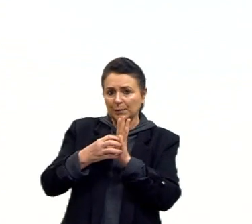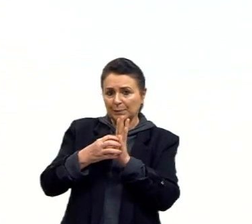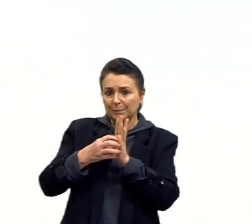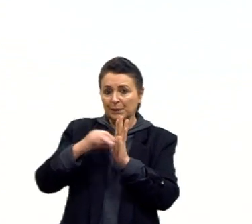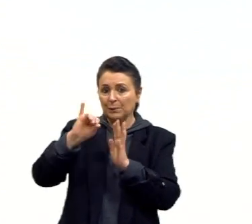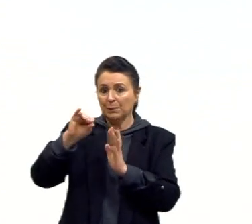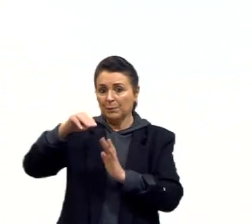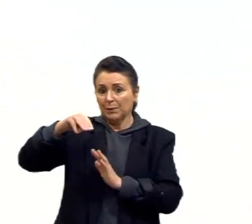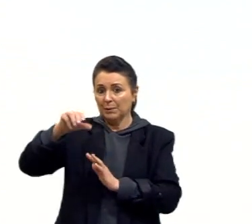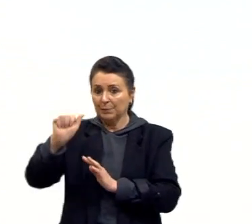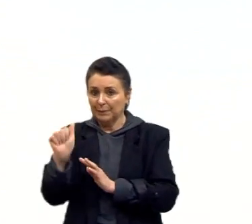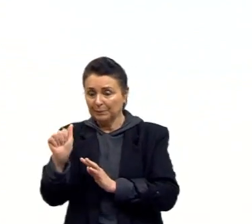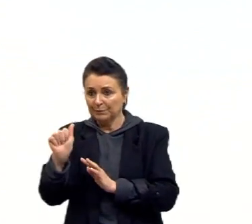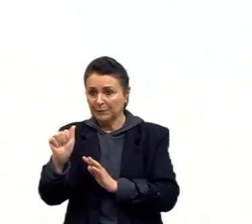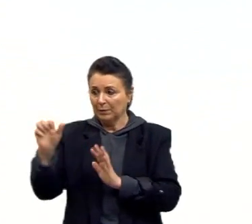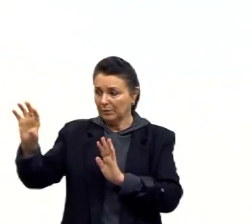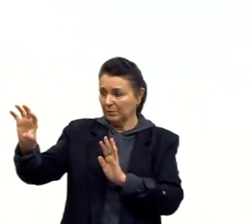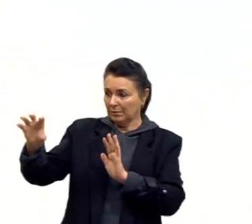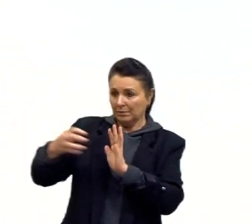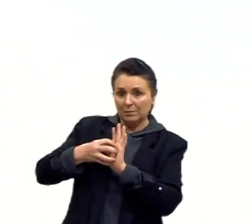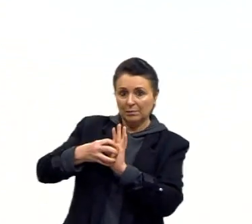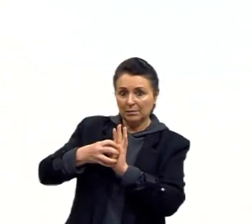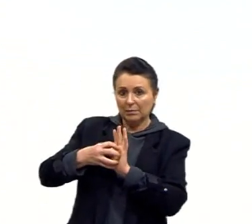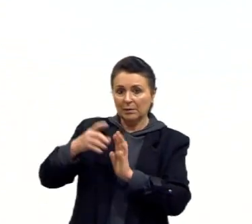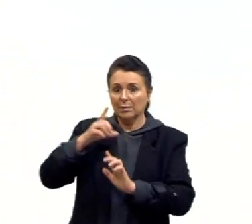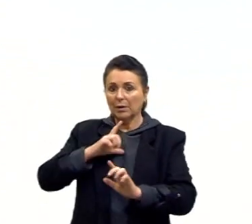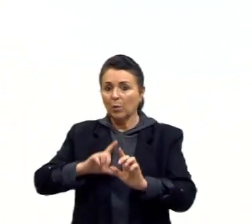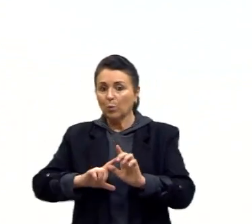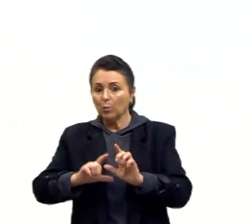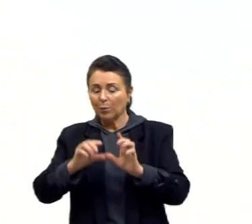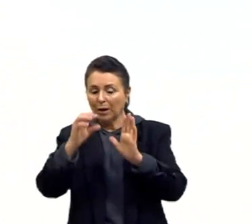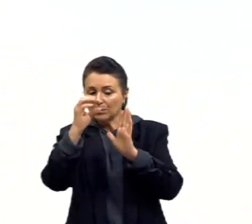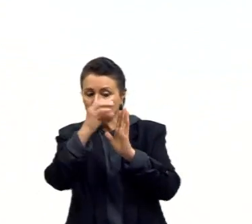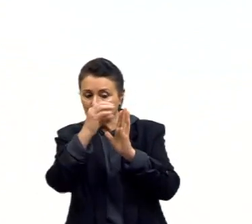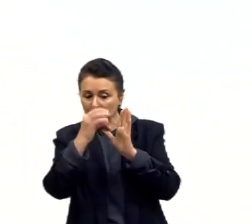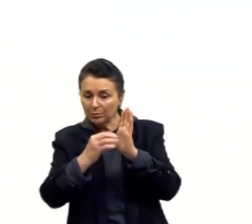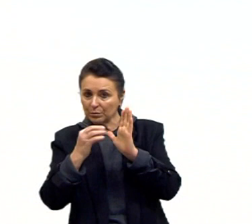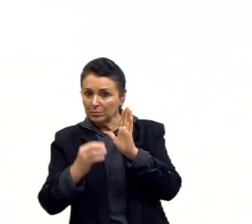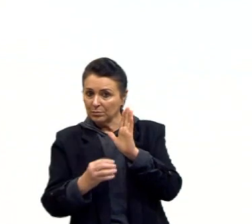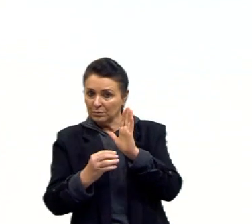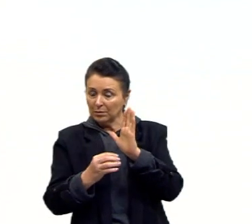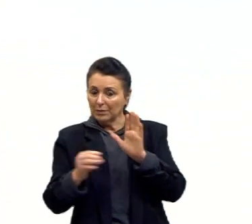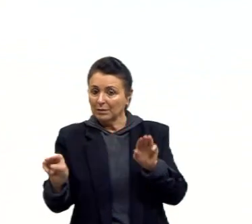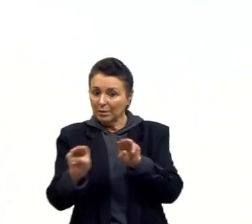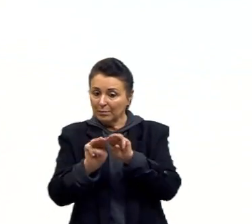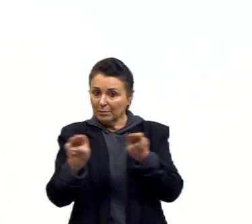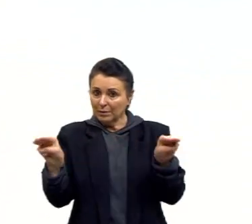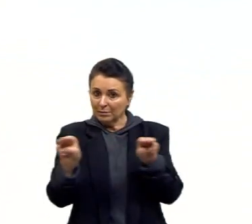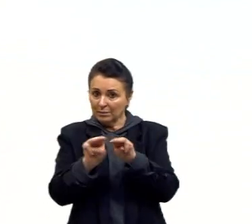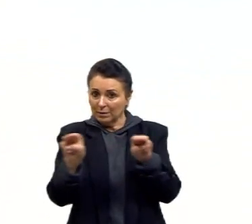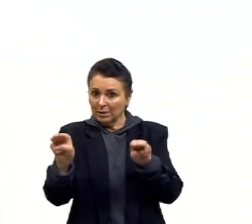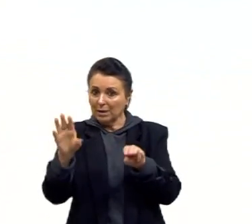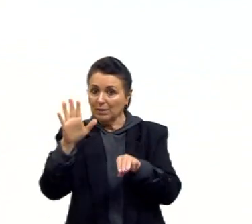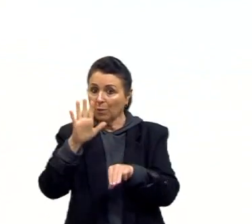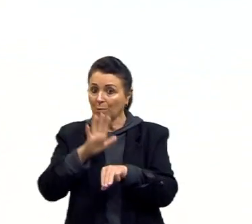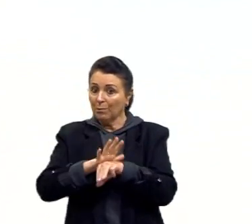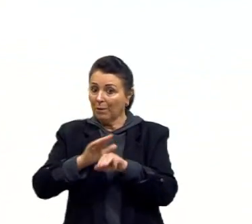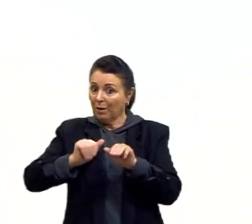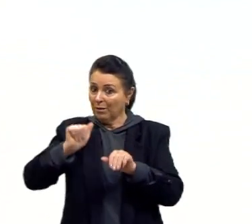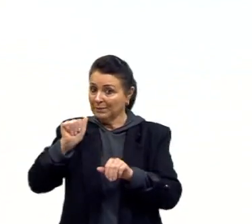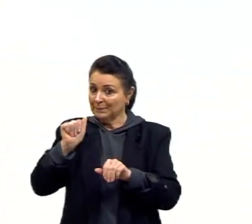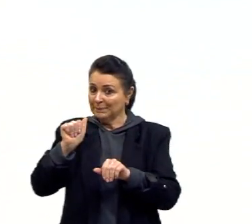né a gente tem então algumas regiões de cima né onde essas ações magnéticas são mais intensas